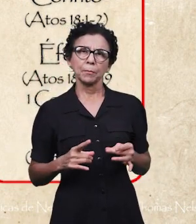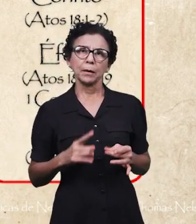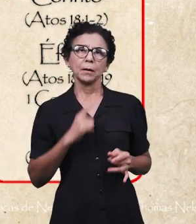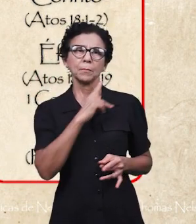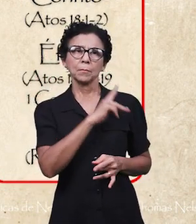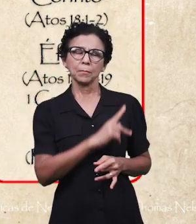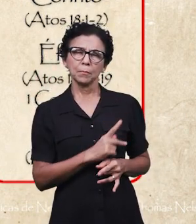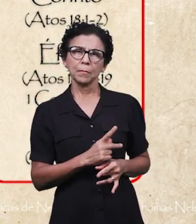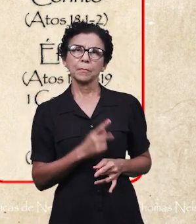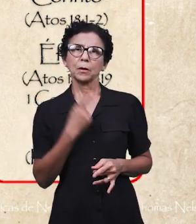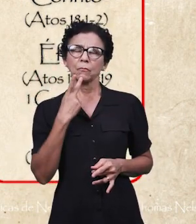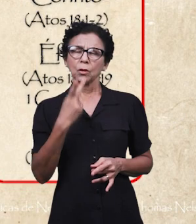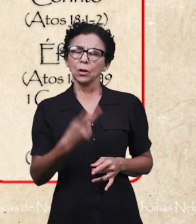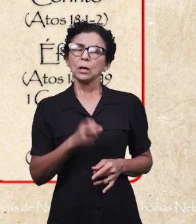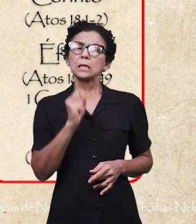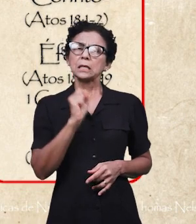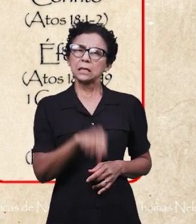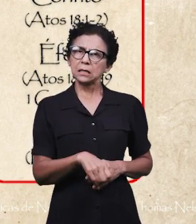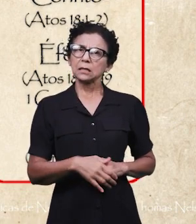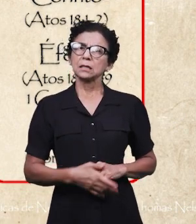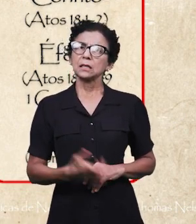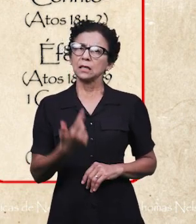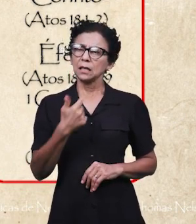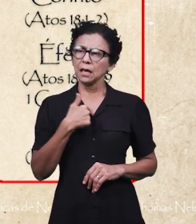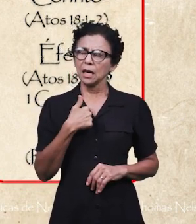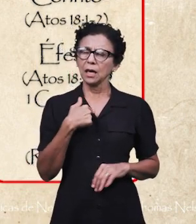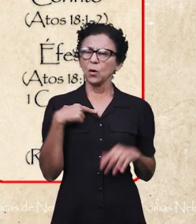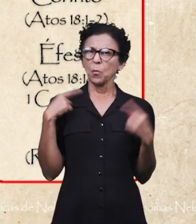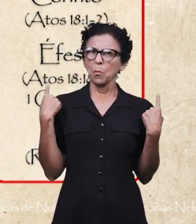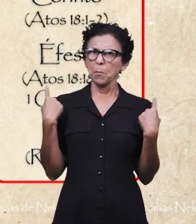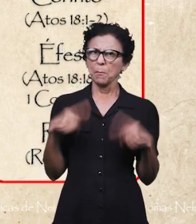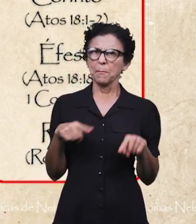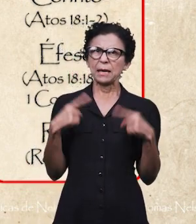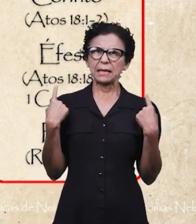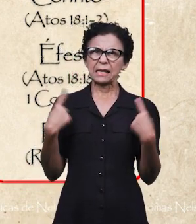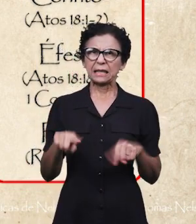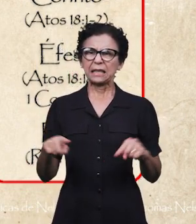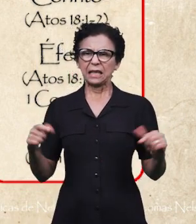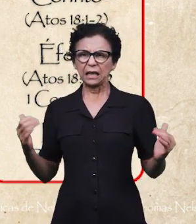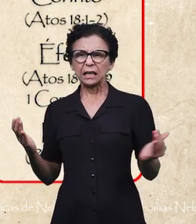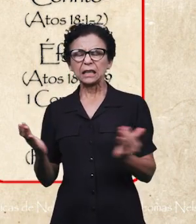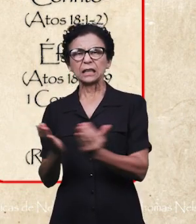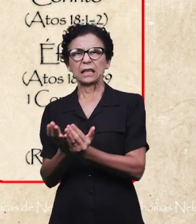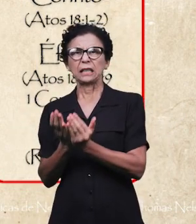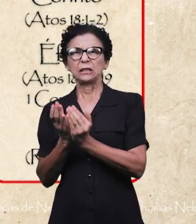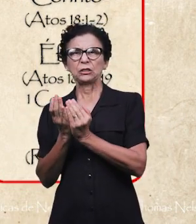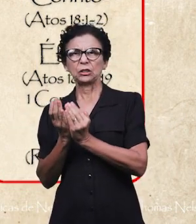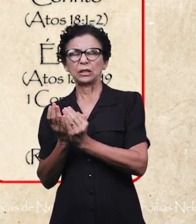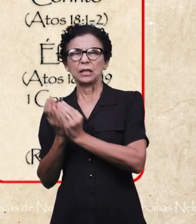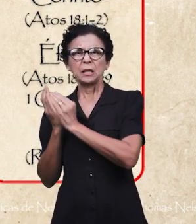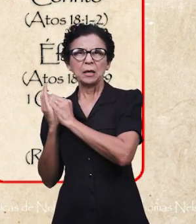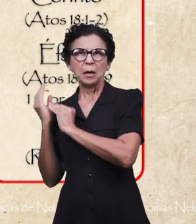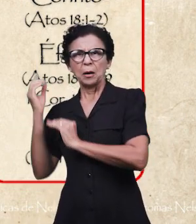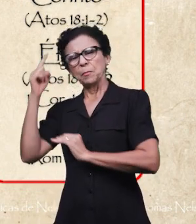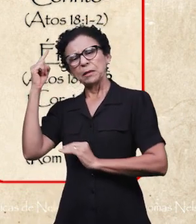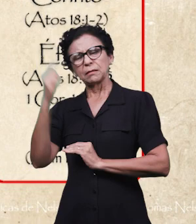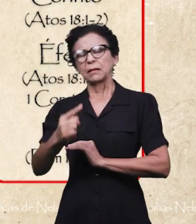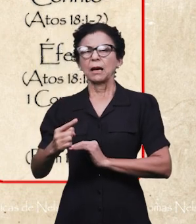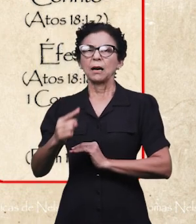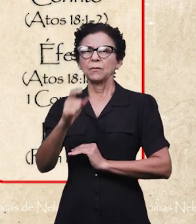Deus, encerrava na prisão, e dizia a Paulo que muitas vezes obrigava